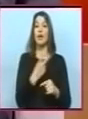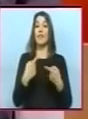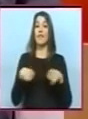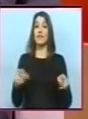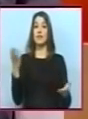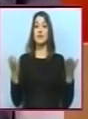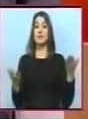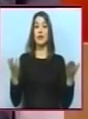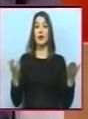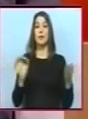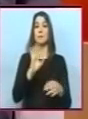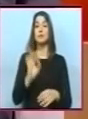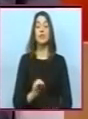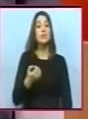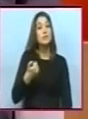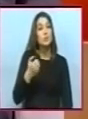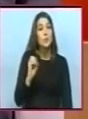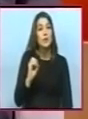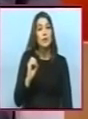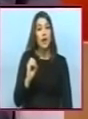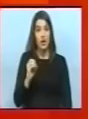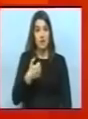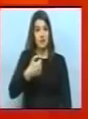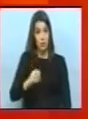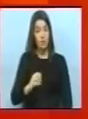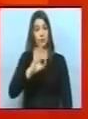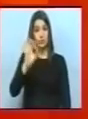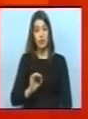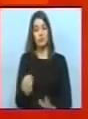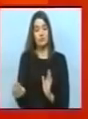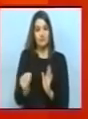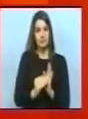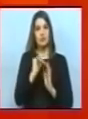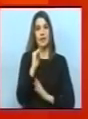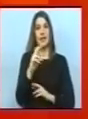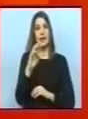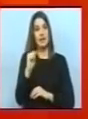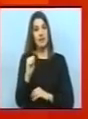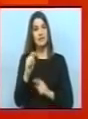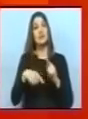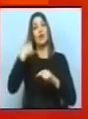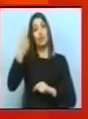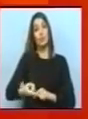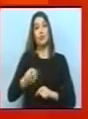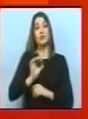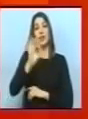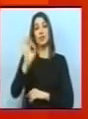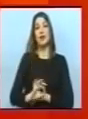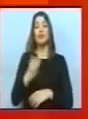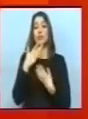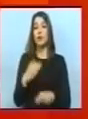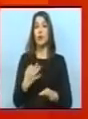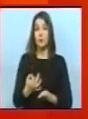vai ser tributado sobre 50%, que vai incluir no restante IRS e depois é aplicada à taxa normal, que se tiver uma